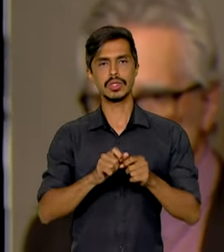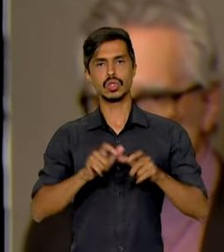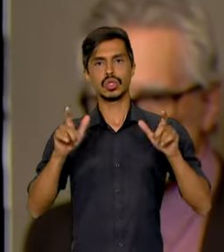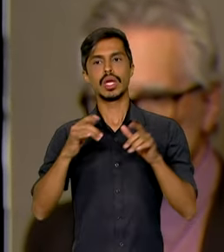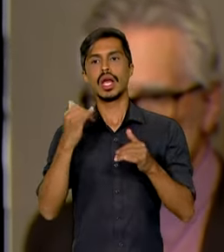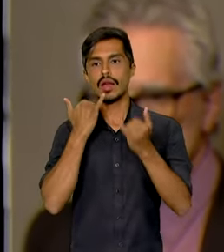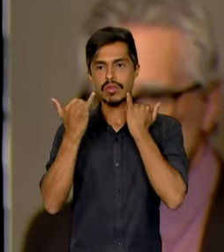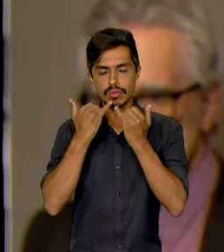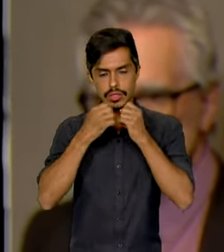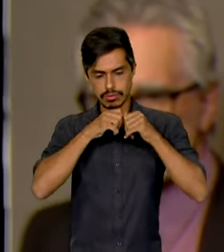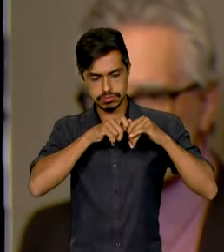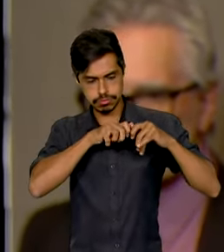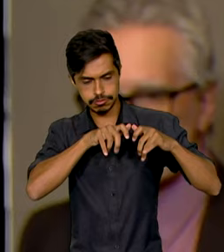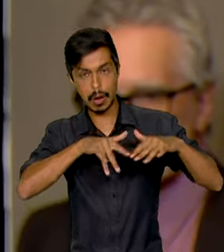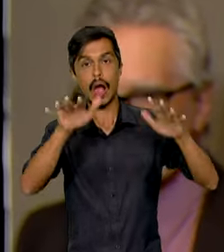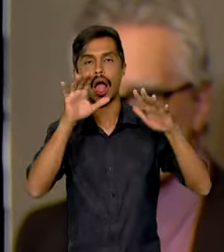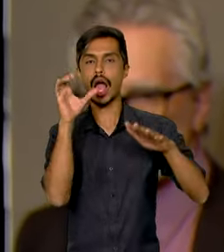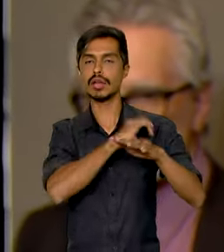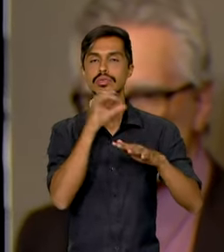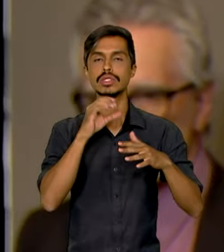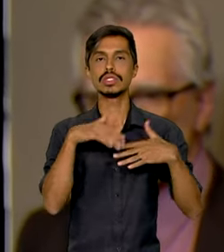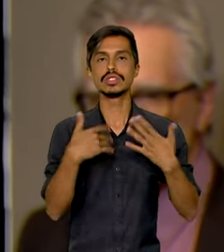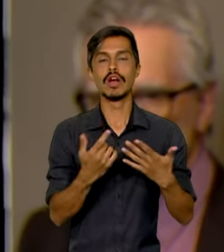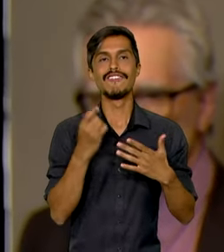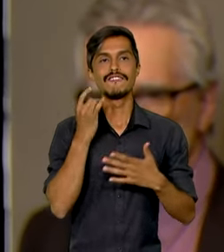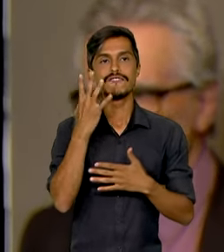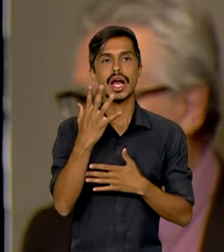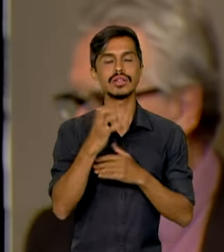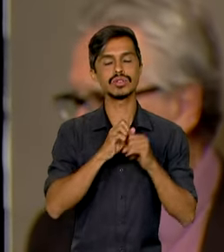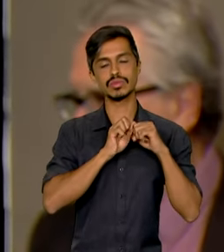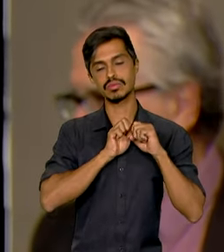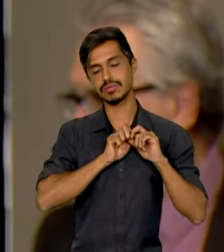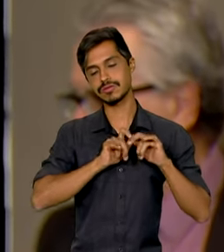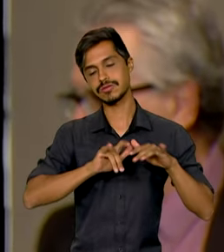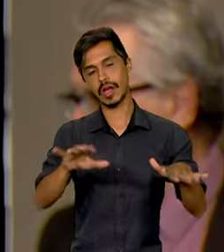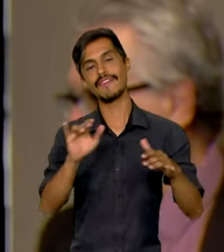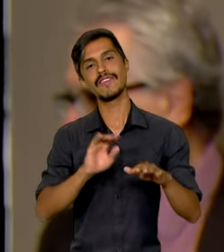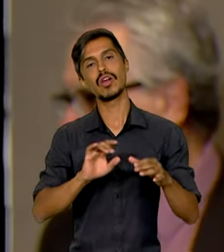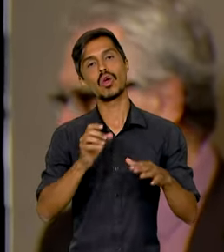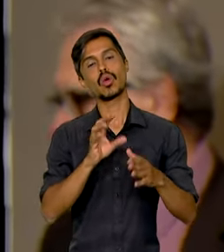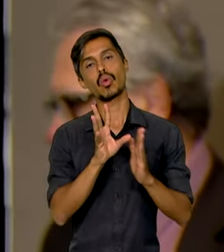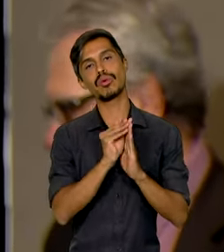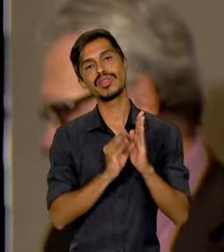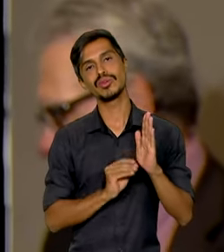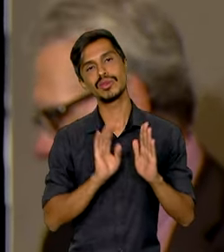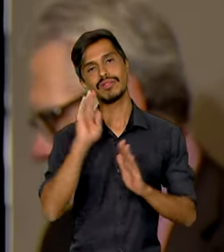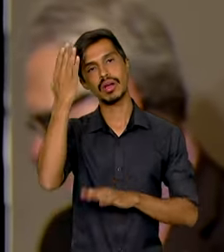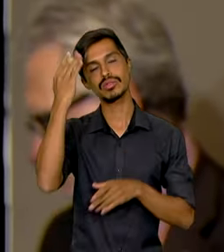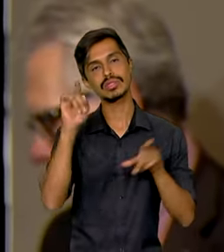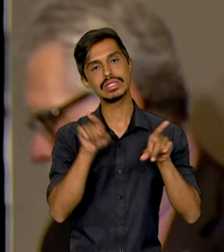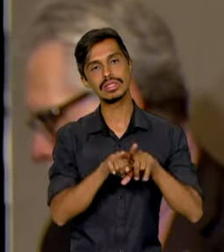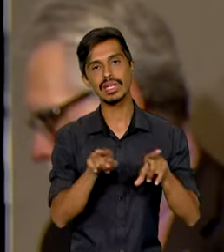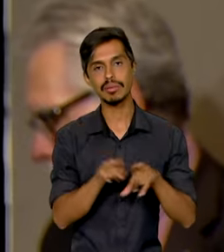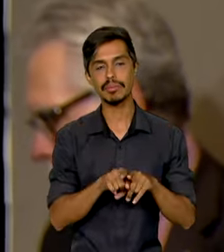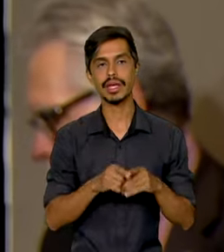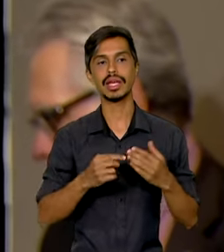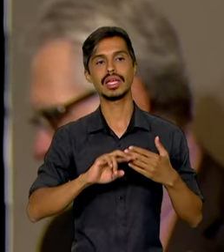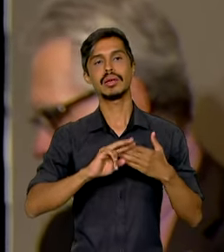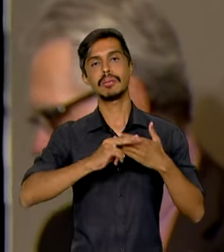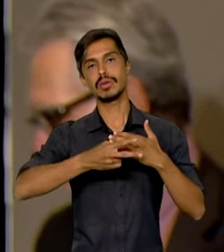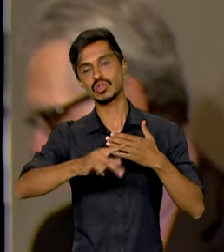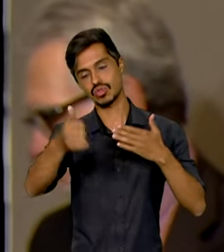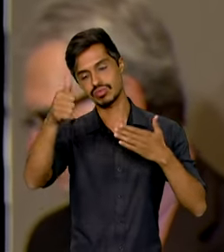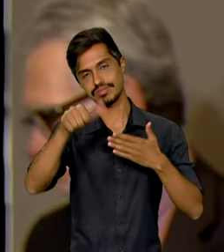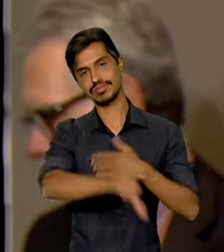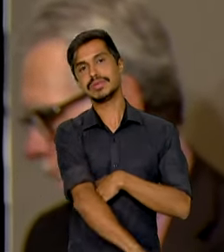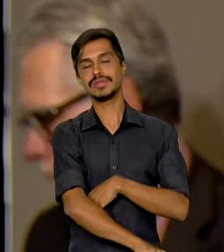informações se propagam na rede facilitam a disseminação de conteúdo falso e potencializam seu dano. Neste